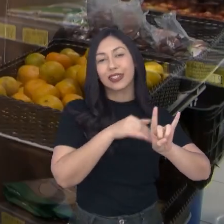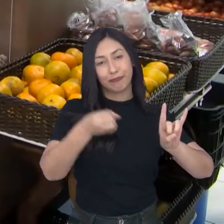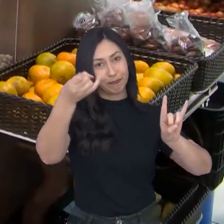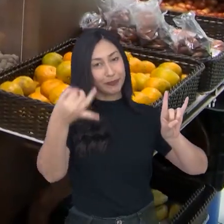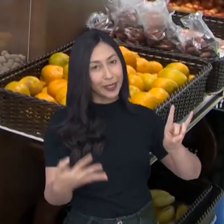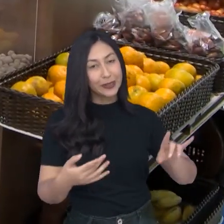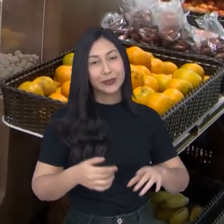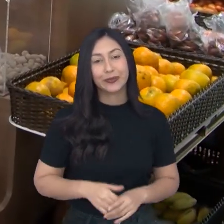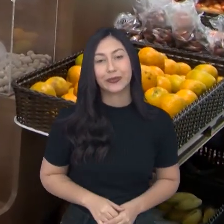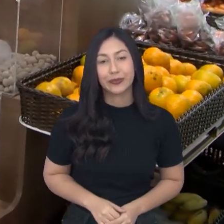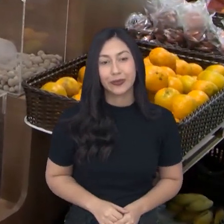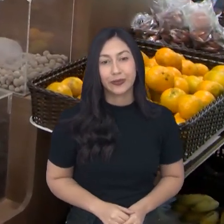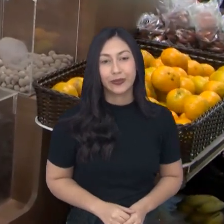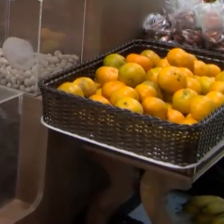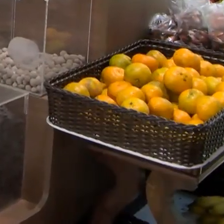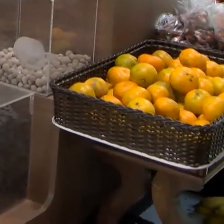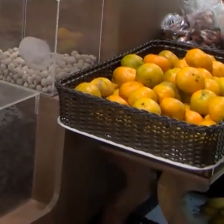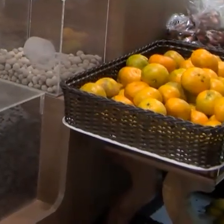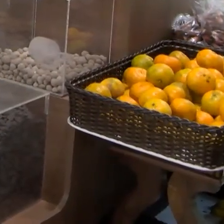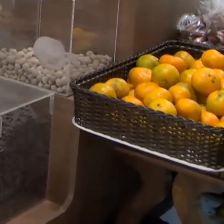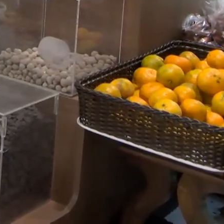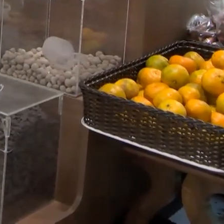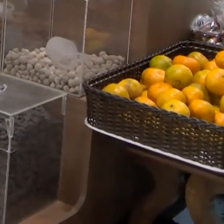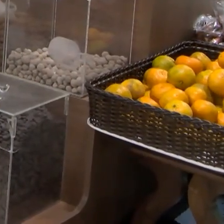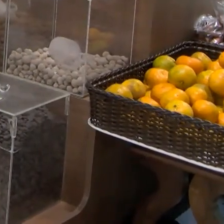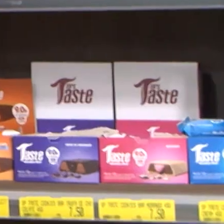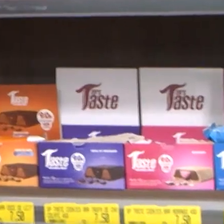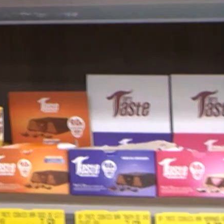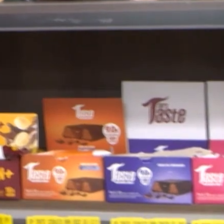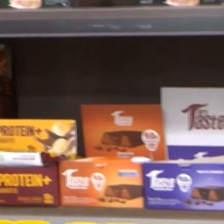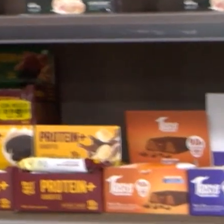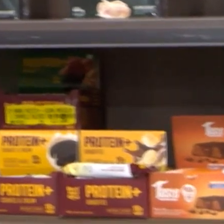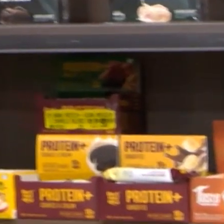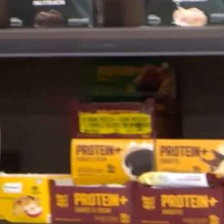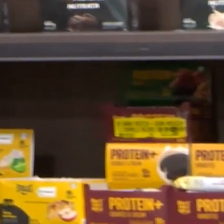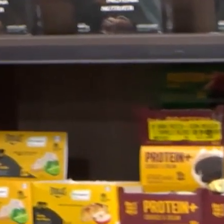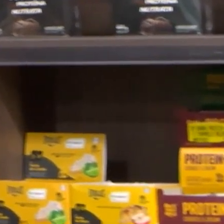aí no estúdio.